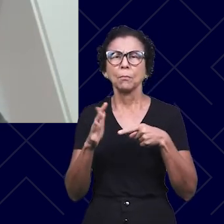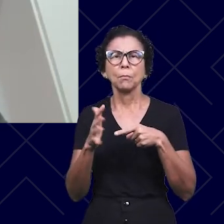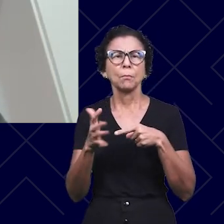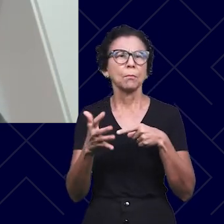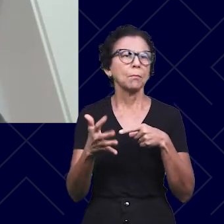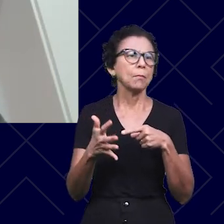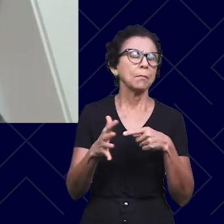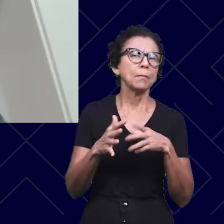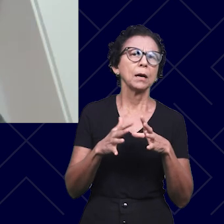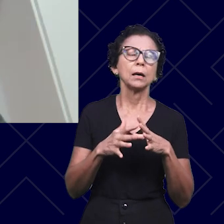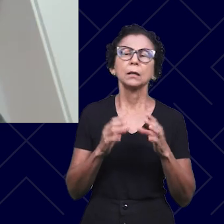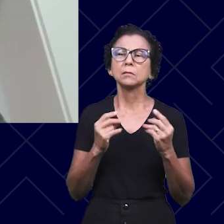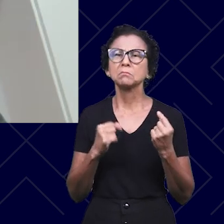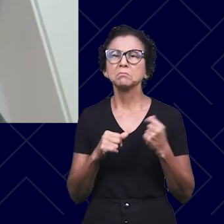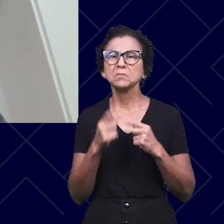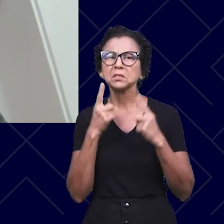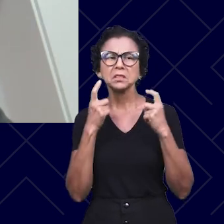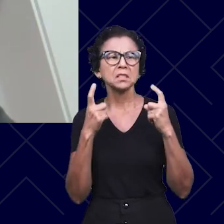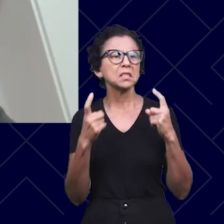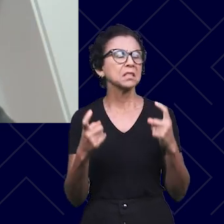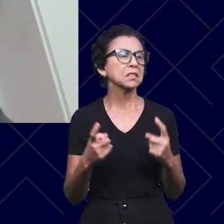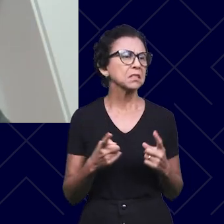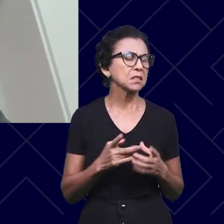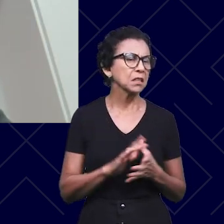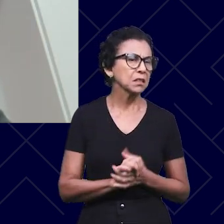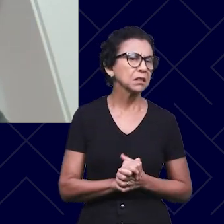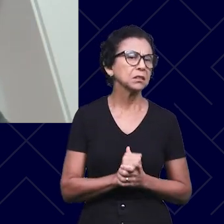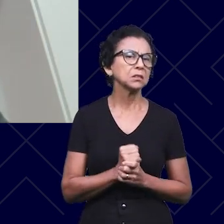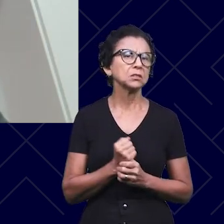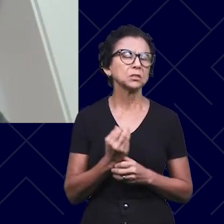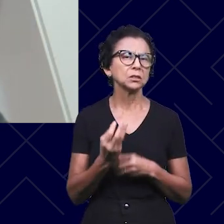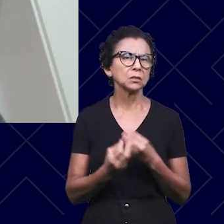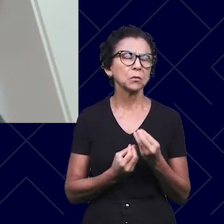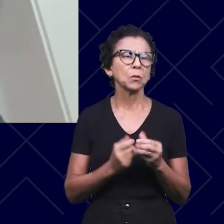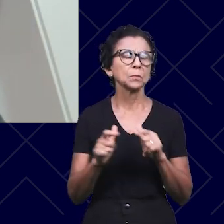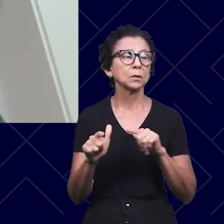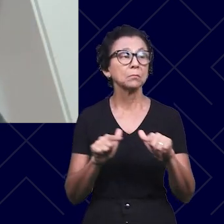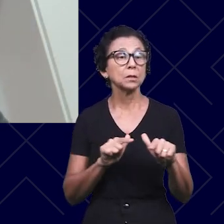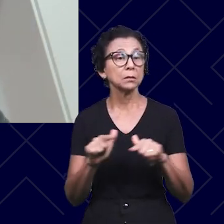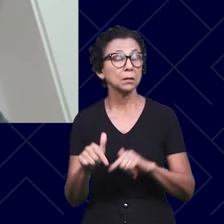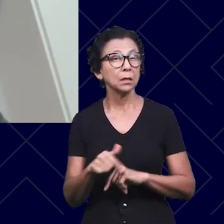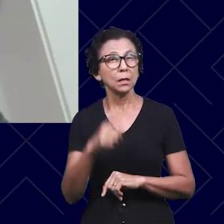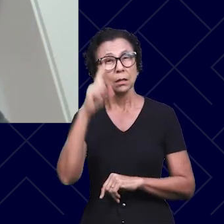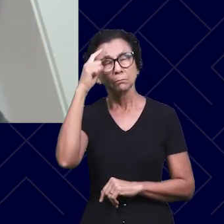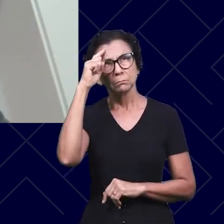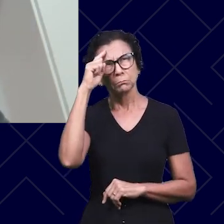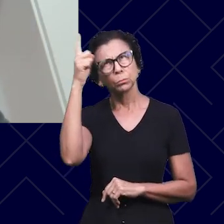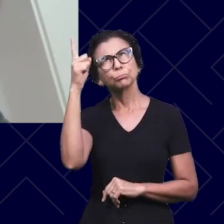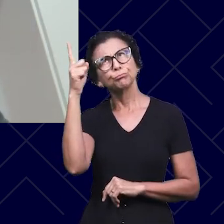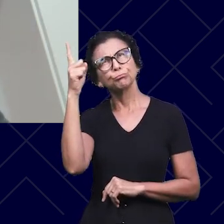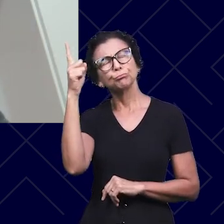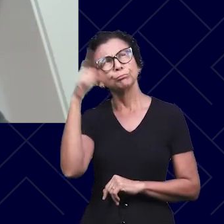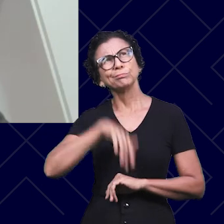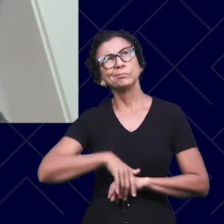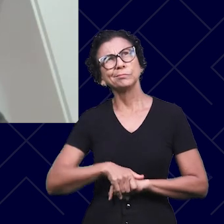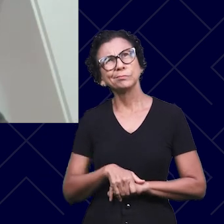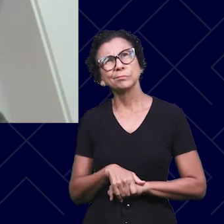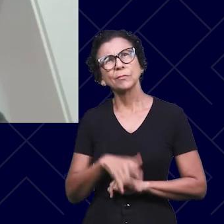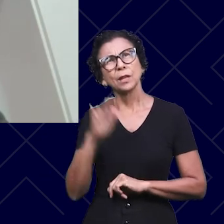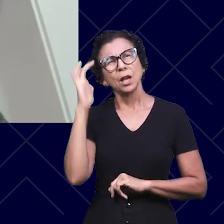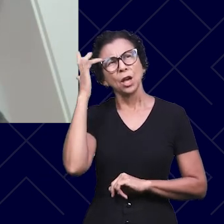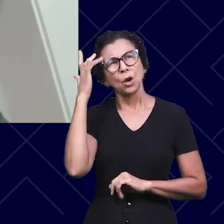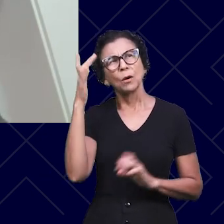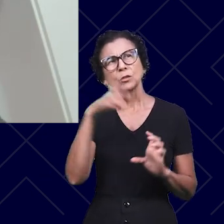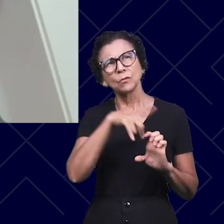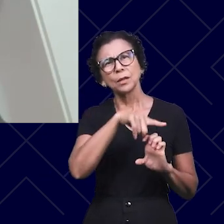muita atenção, né? Eu gostei muito do que ela fazia, o ramo que ela mexia, né? E eu tive uma ideia assim, eu falei, olha, eu acho